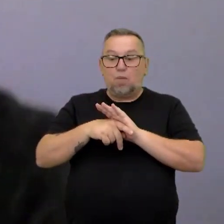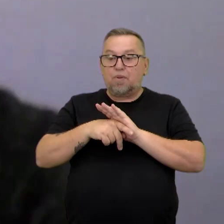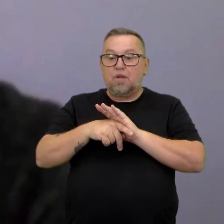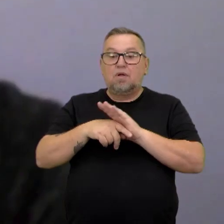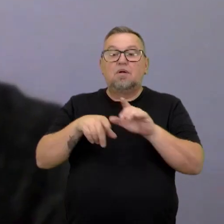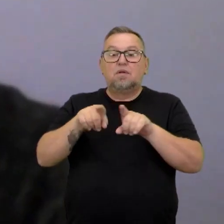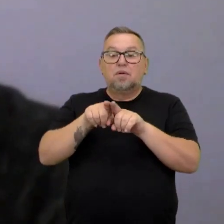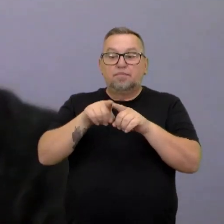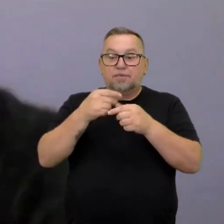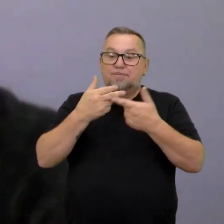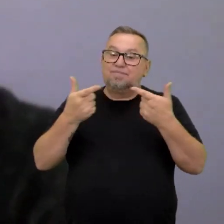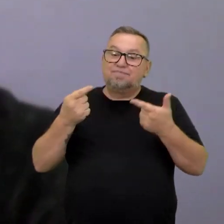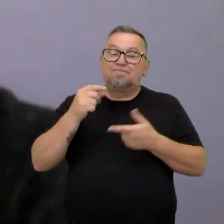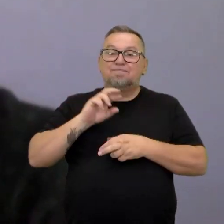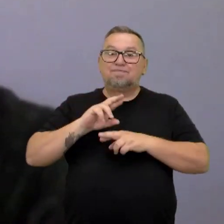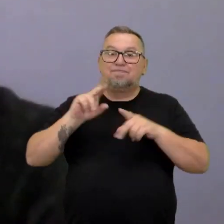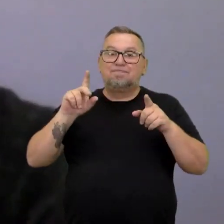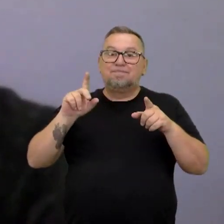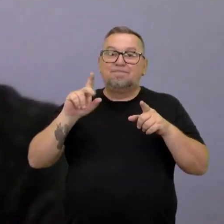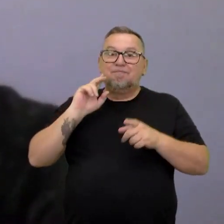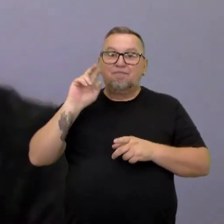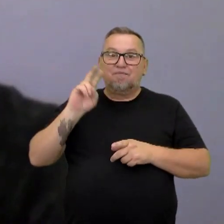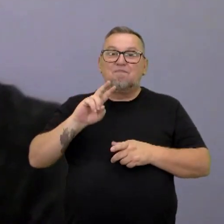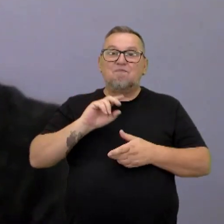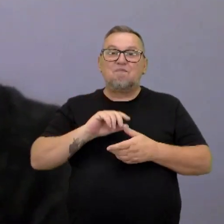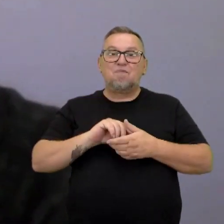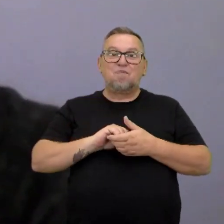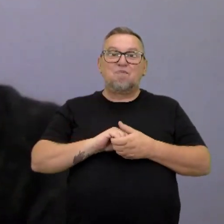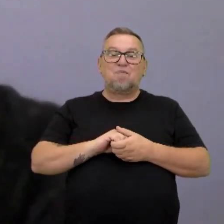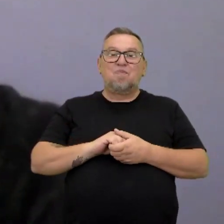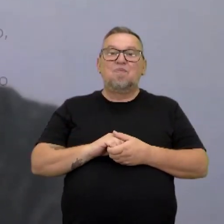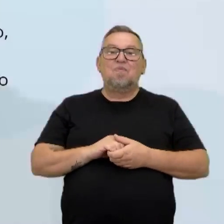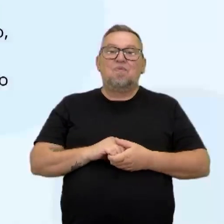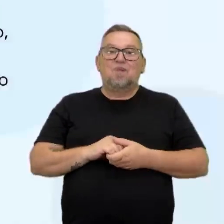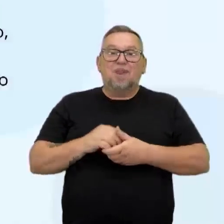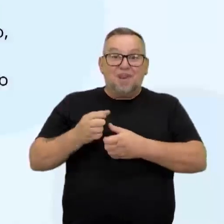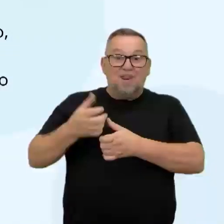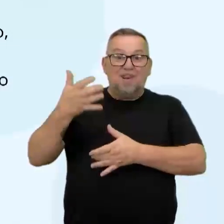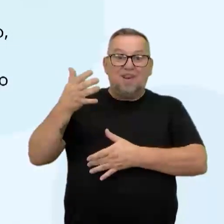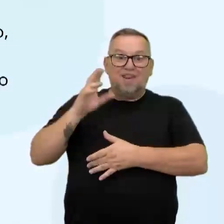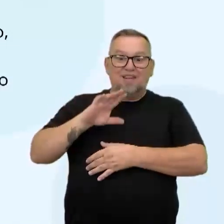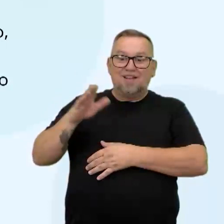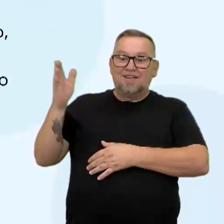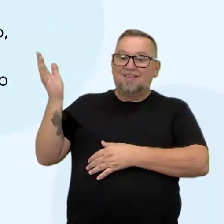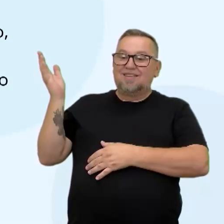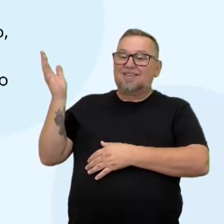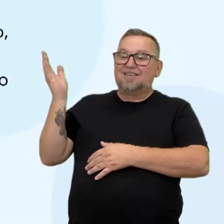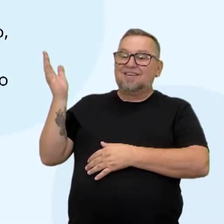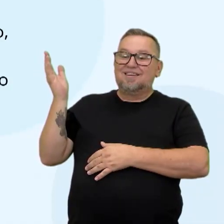vai falar uma coisinha diferente. Passa para a gente aí, ó, a habilidade para a gente já ler.